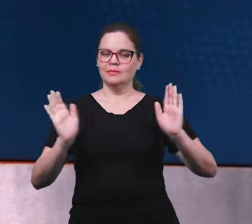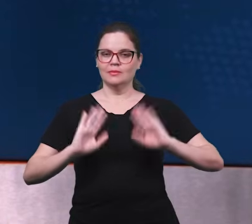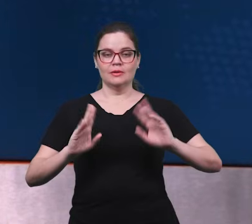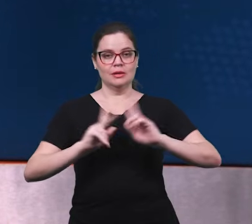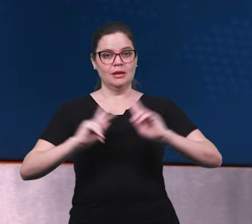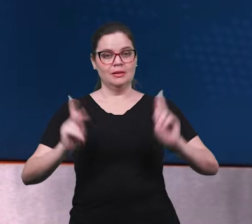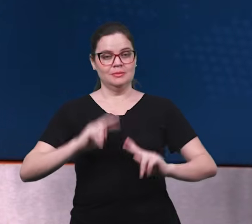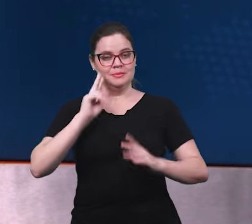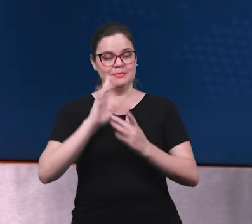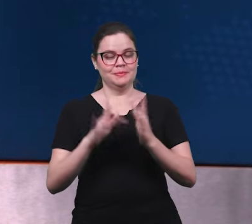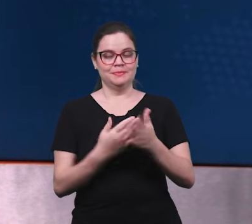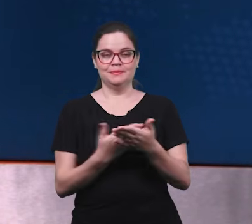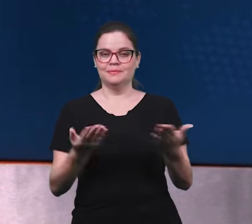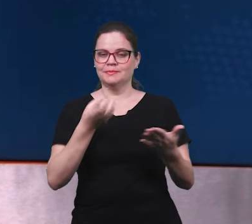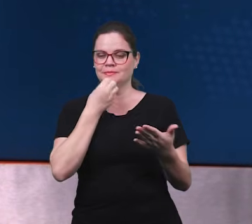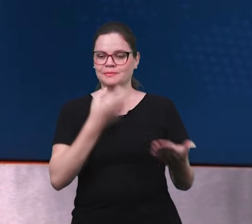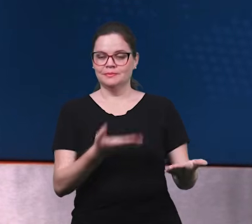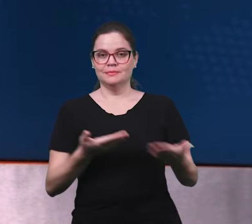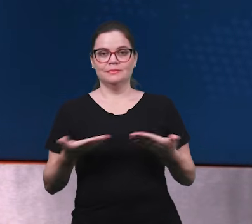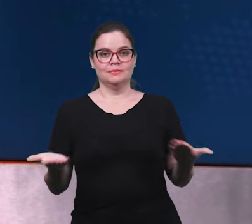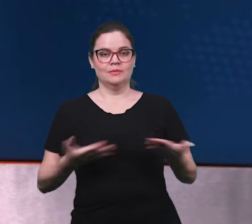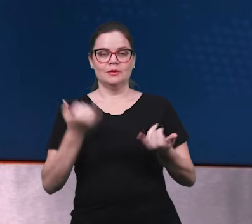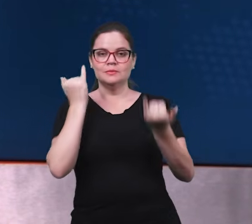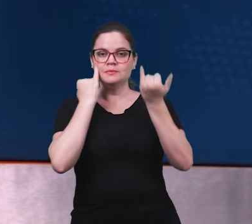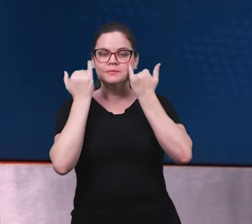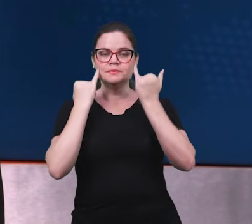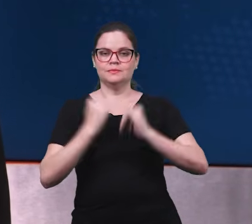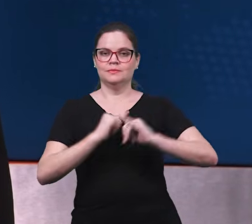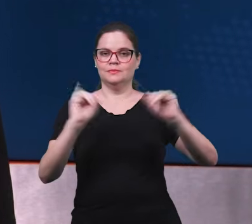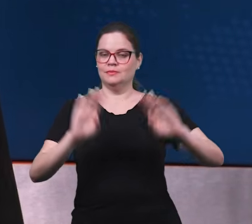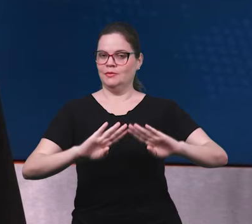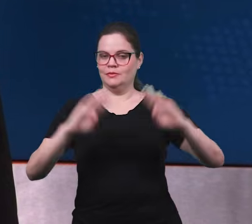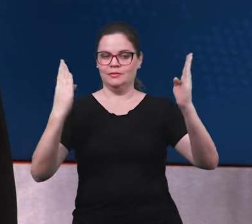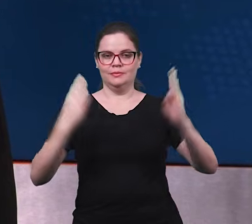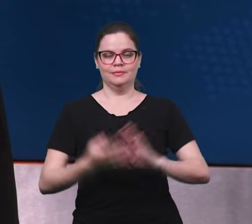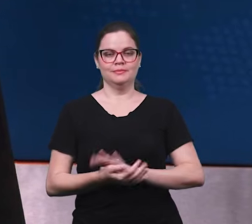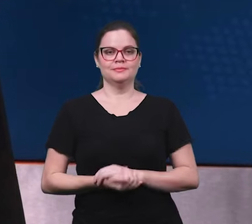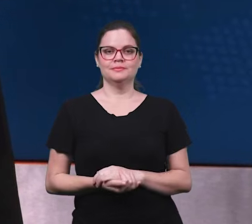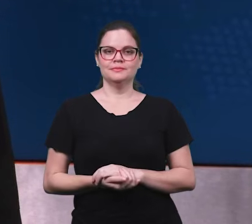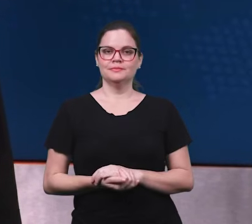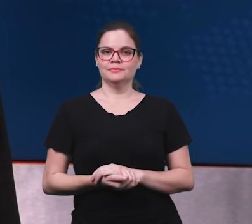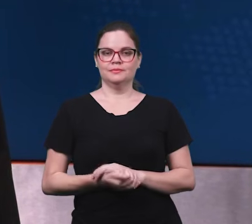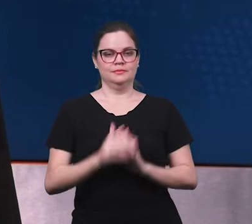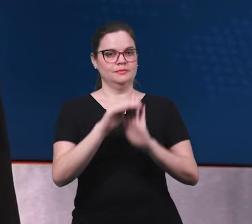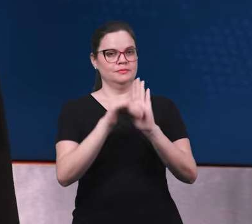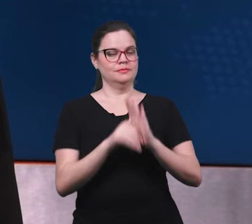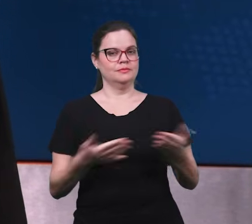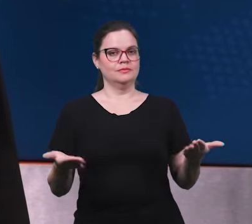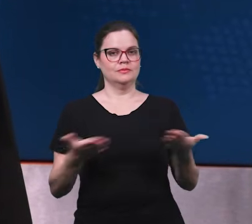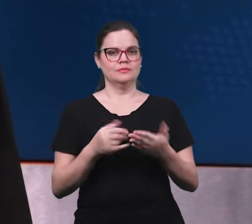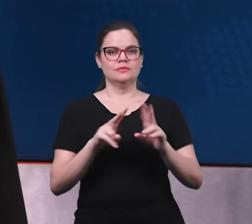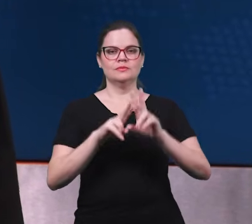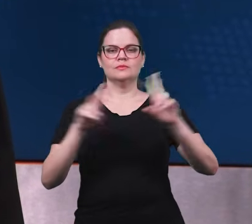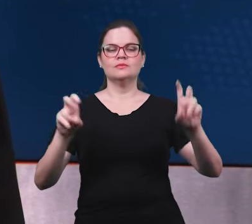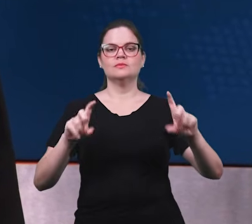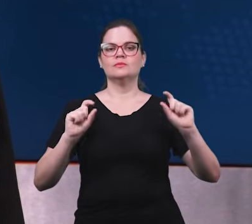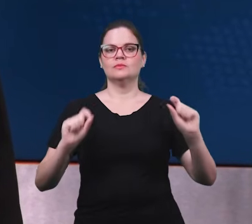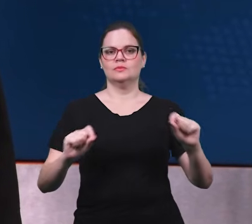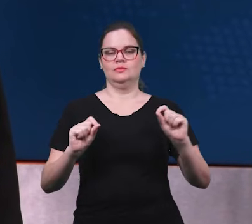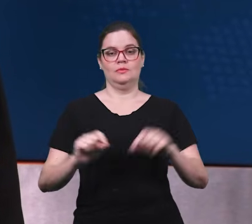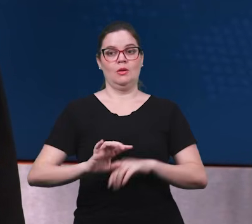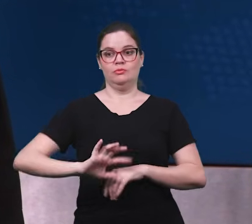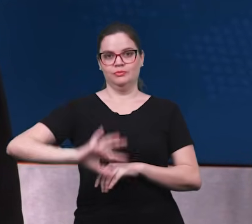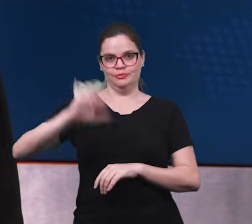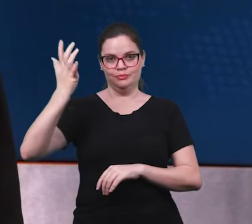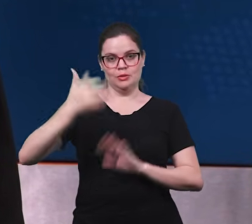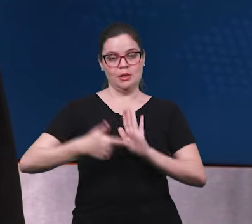A paz do Senhor, sejam bem-vindos a mais uma edição do Painel Trombetas e Festas. O programa de hoje vai abordar